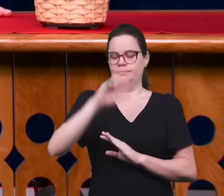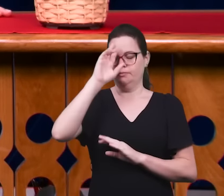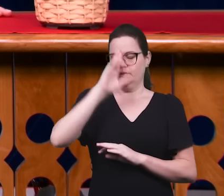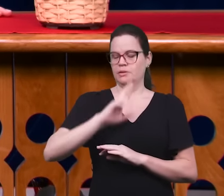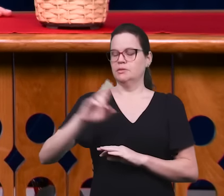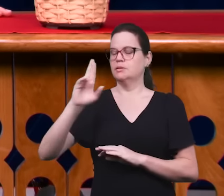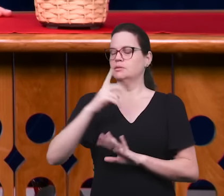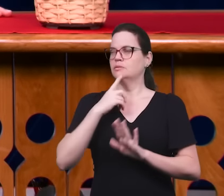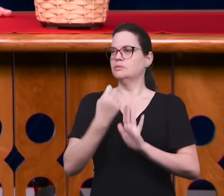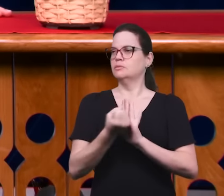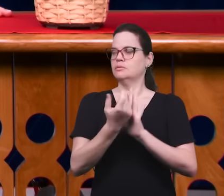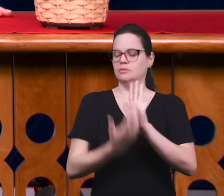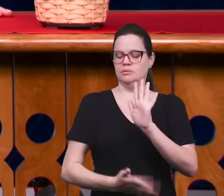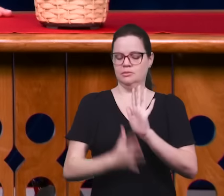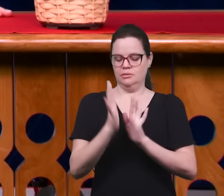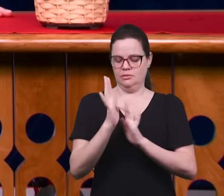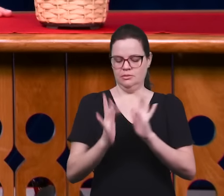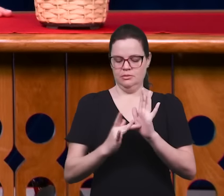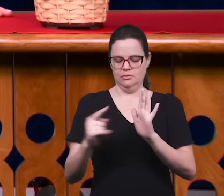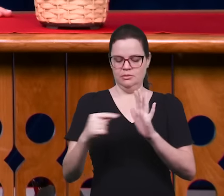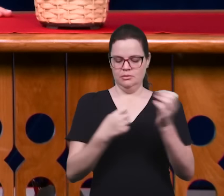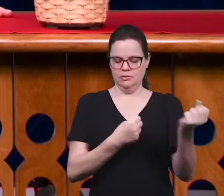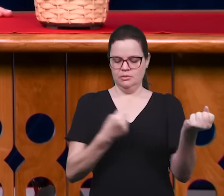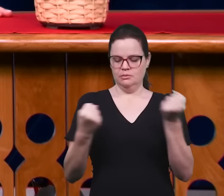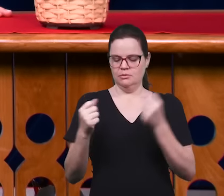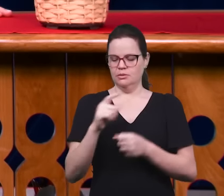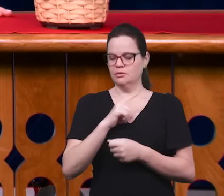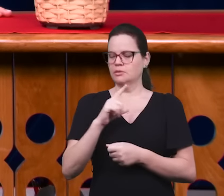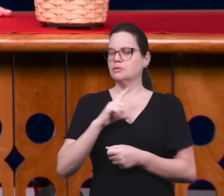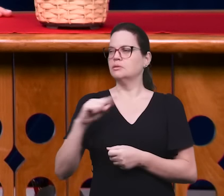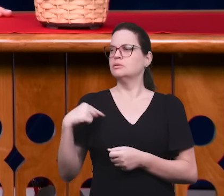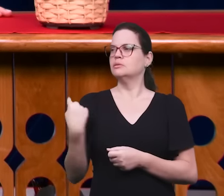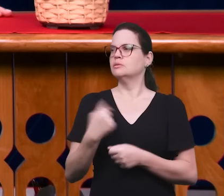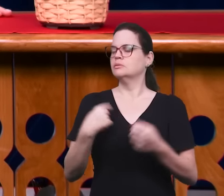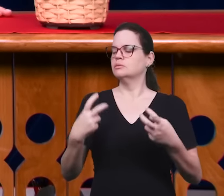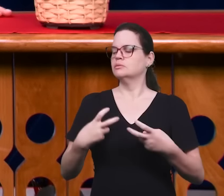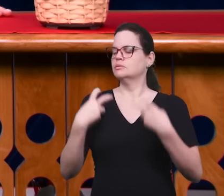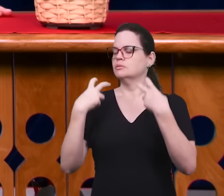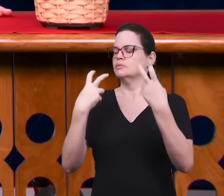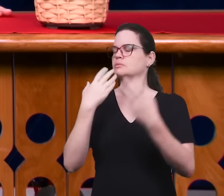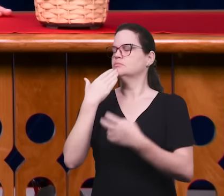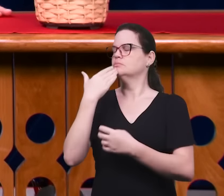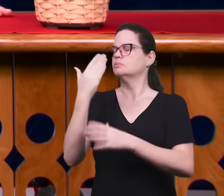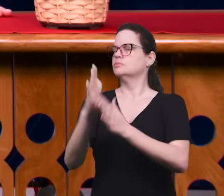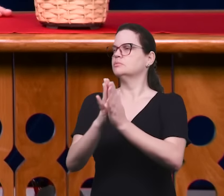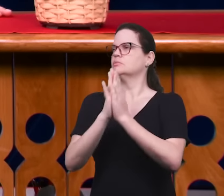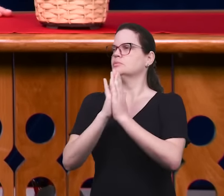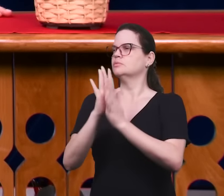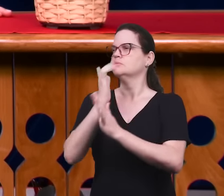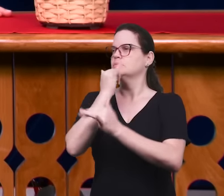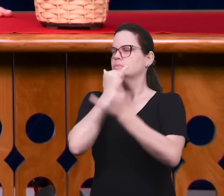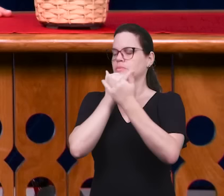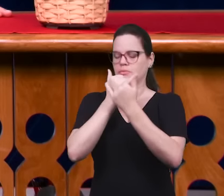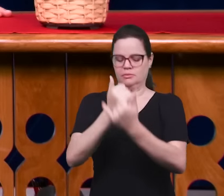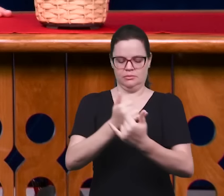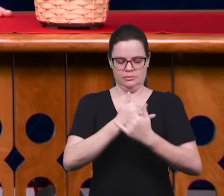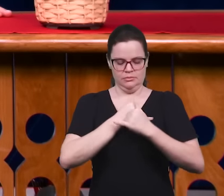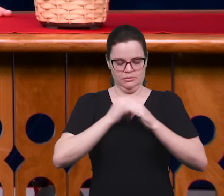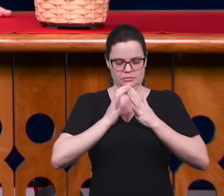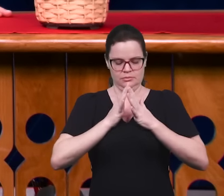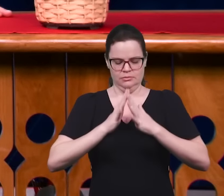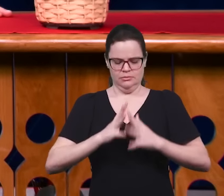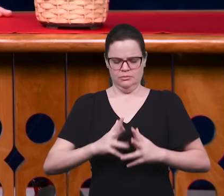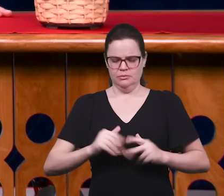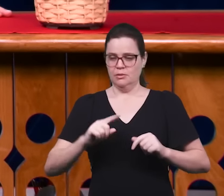Clamamos, ó Pai, pelo poder que há no sangue de São Jesus. Pedimos que o Senhor possa perdoar os nossos pecados.